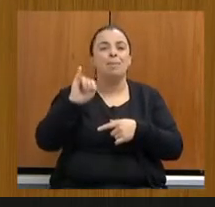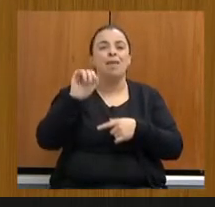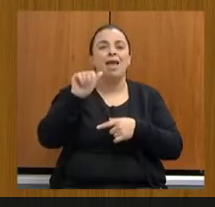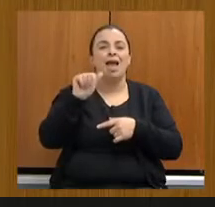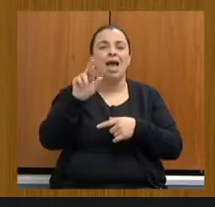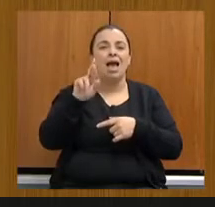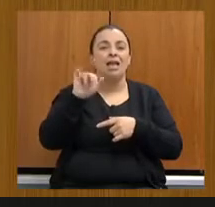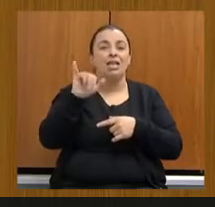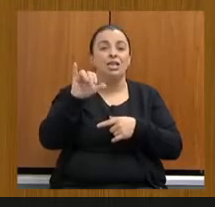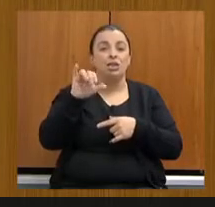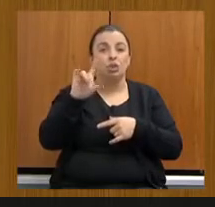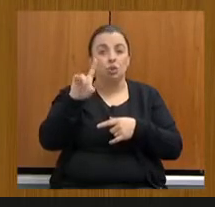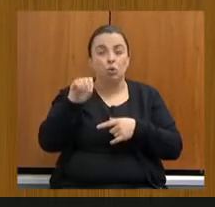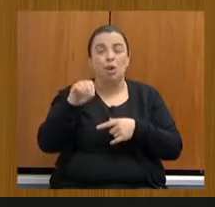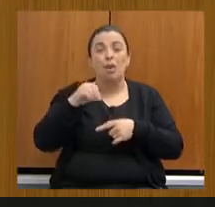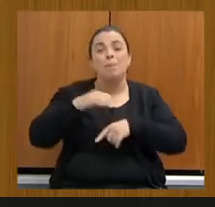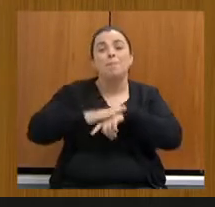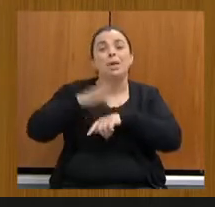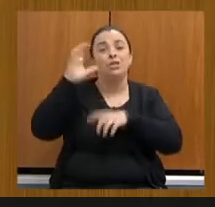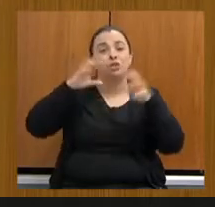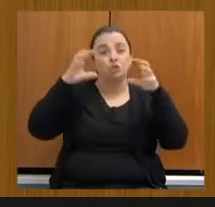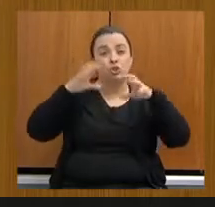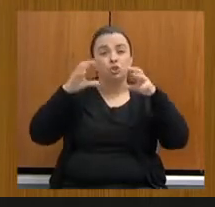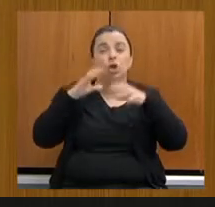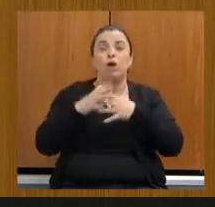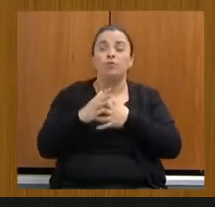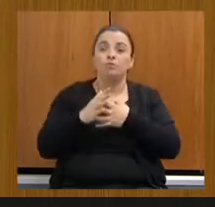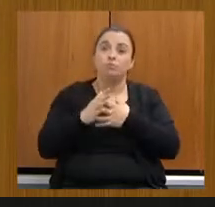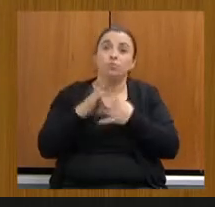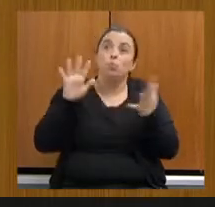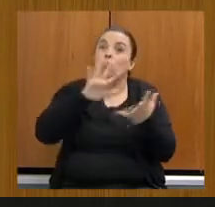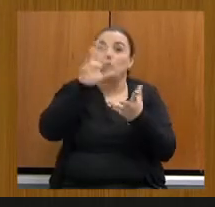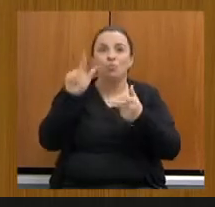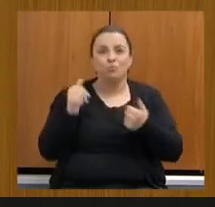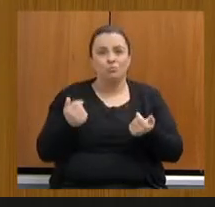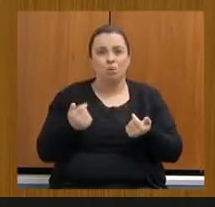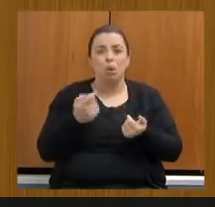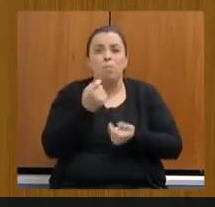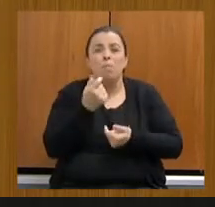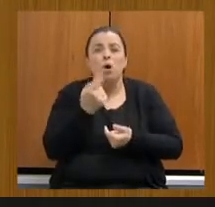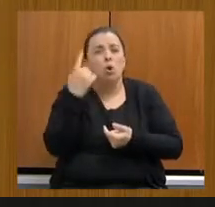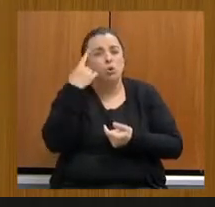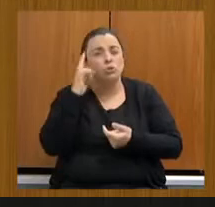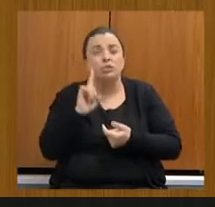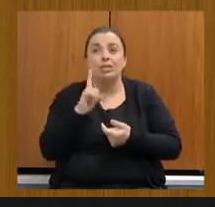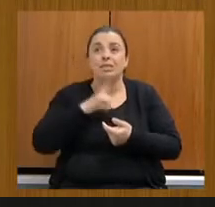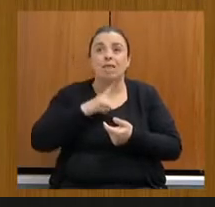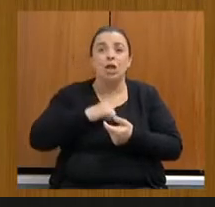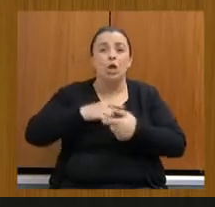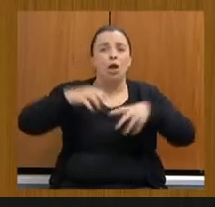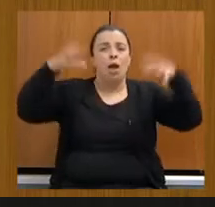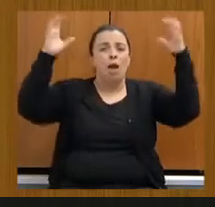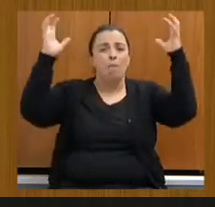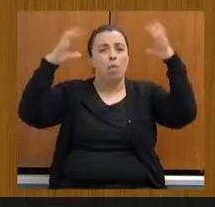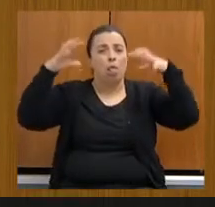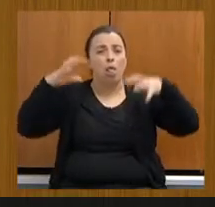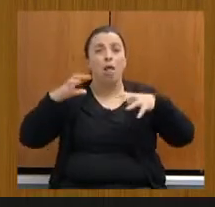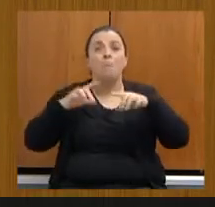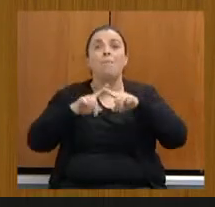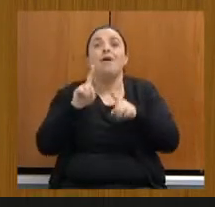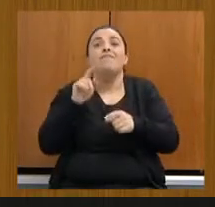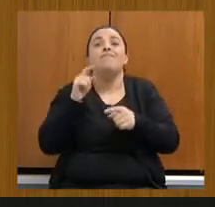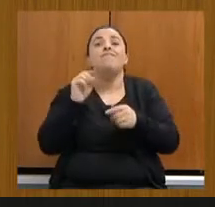em poucos meses em poucos dias uma concentração alta de chuva e falta políticas